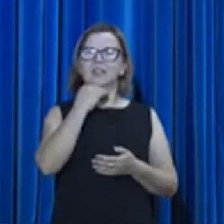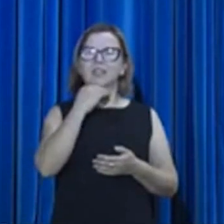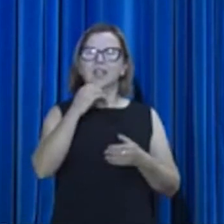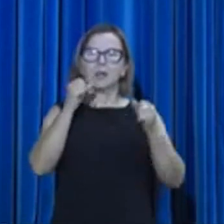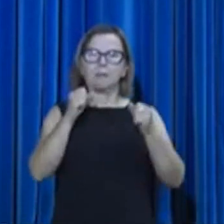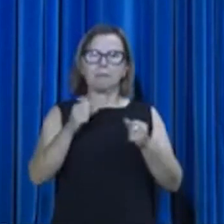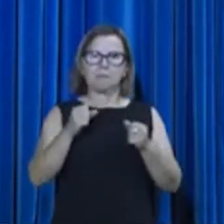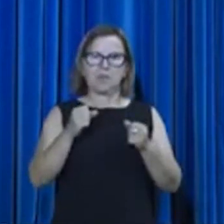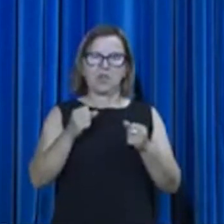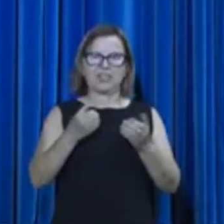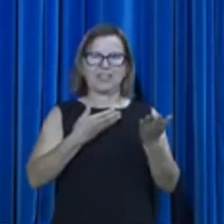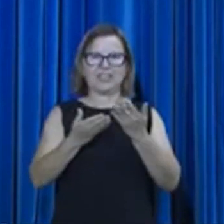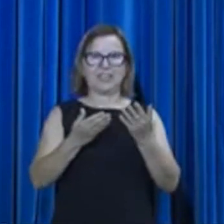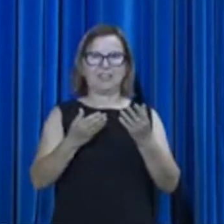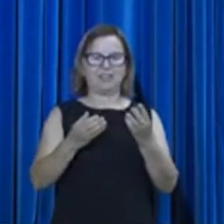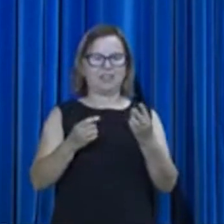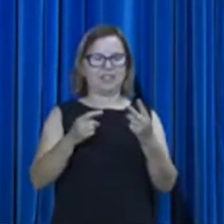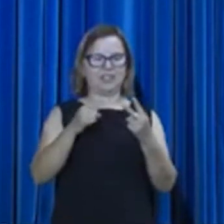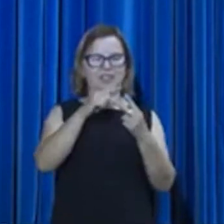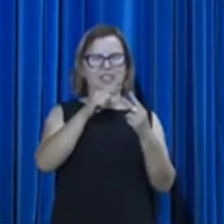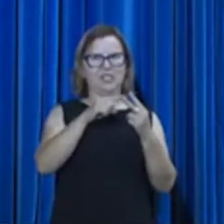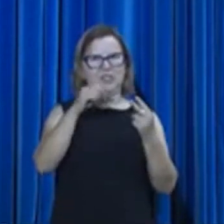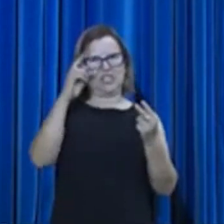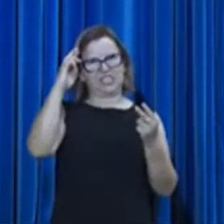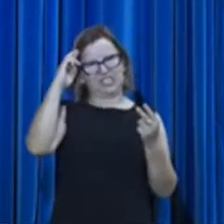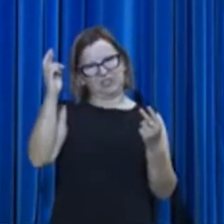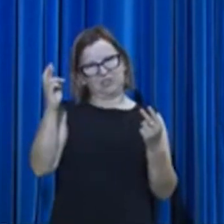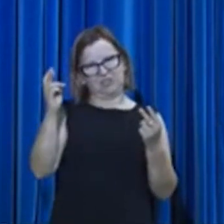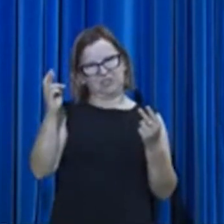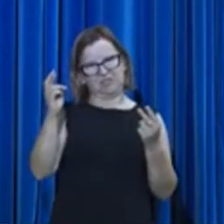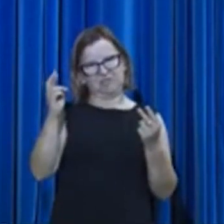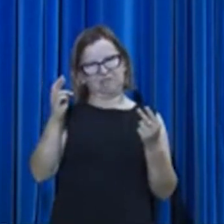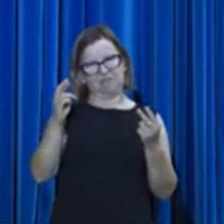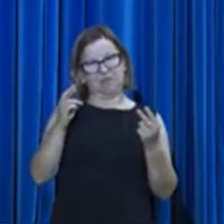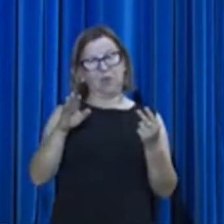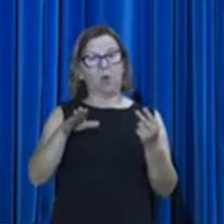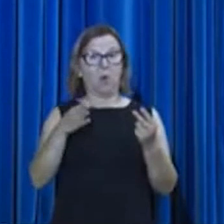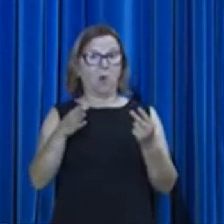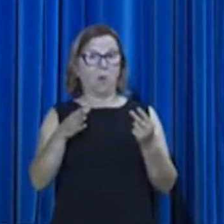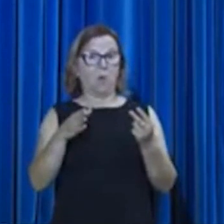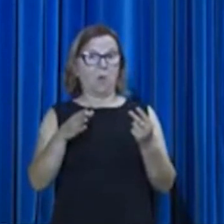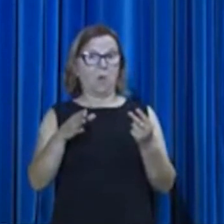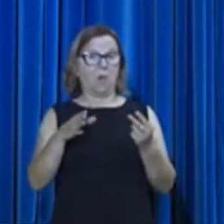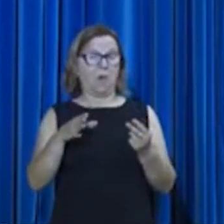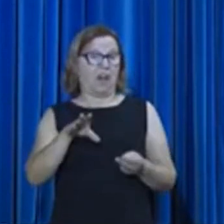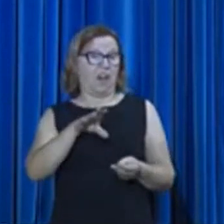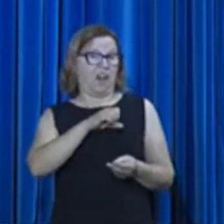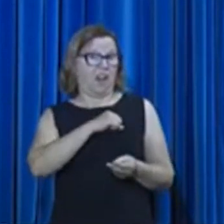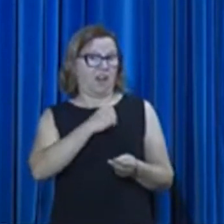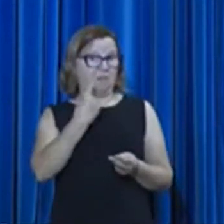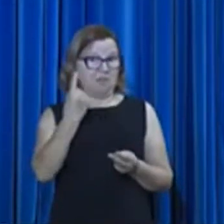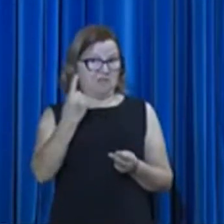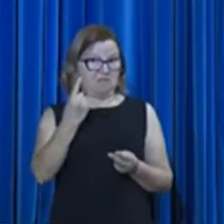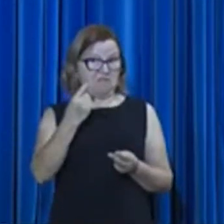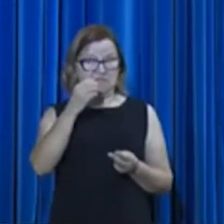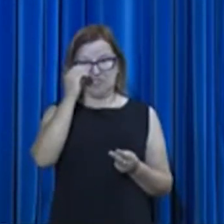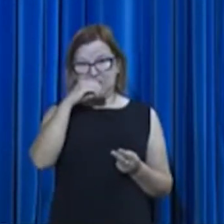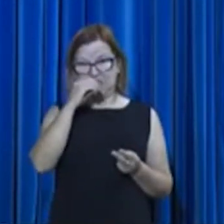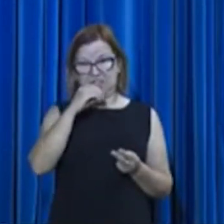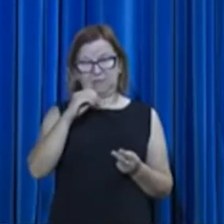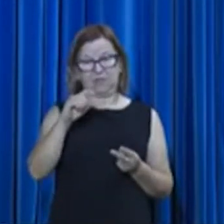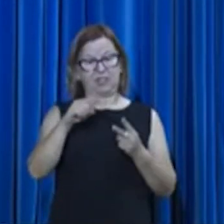há de aborrecer-se de um e amar ao outro, ou se devotará a um e desprezará o